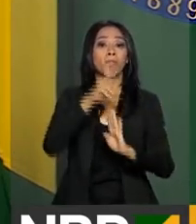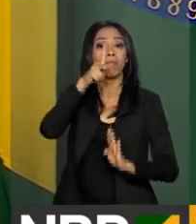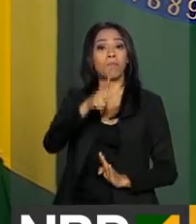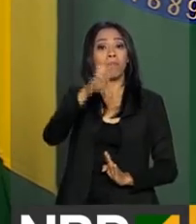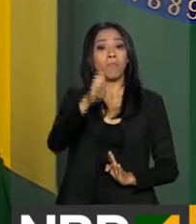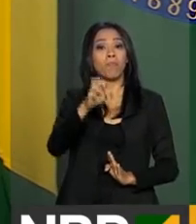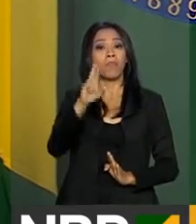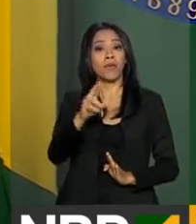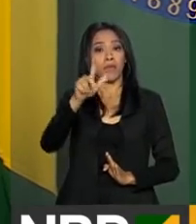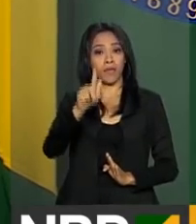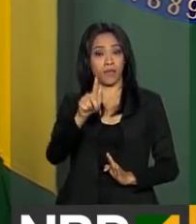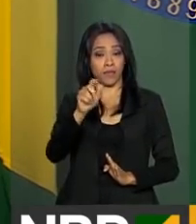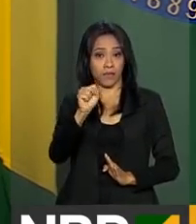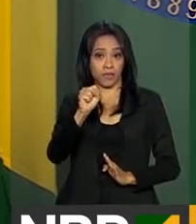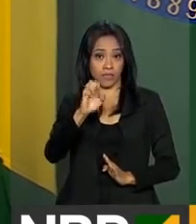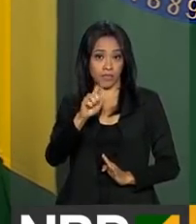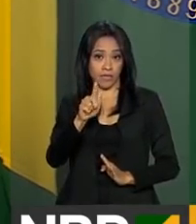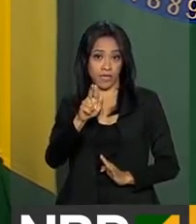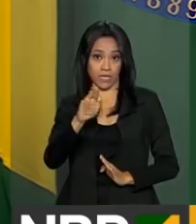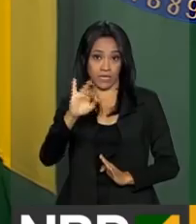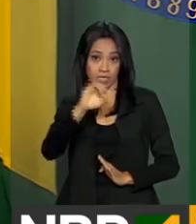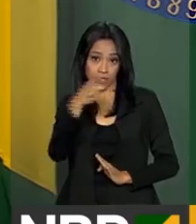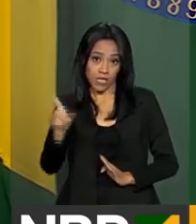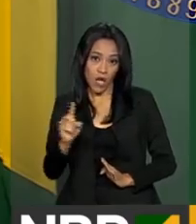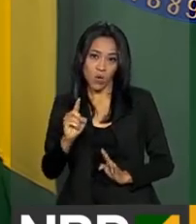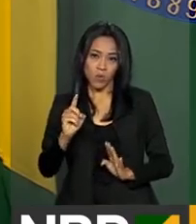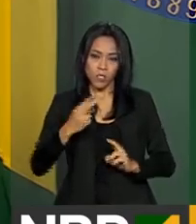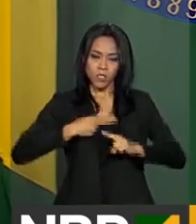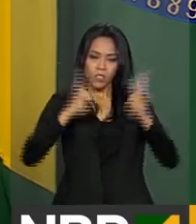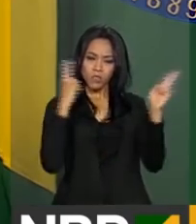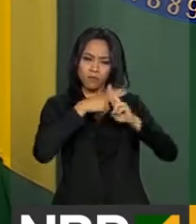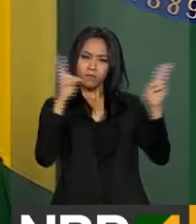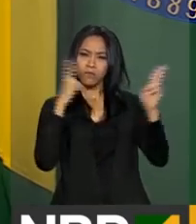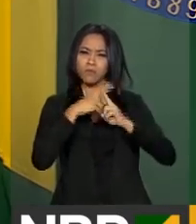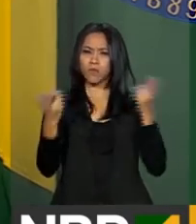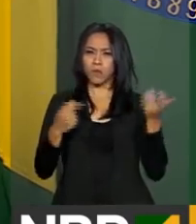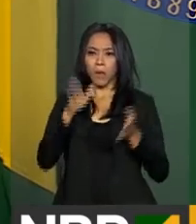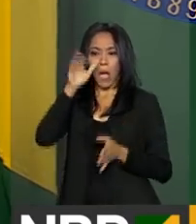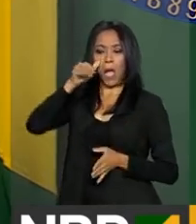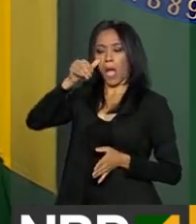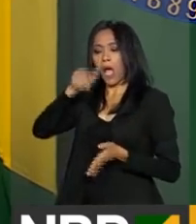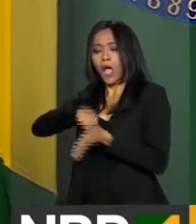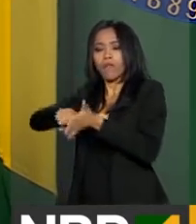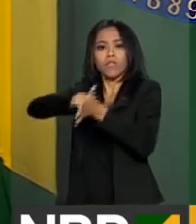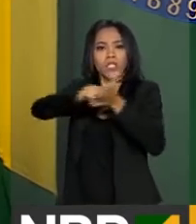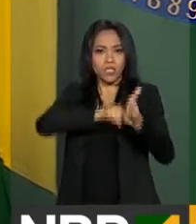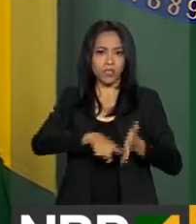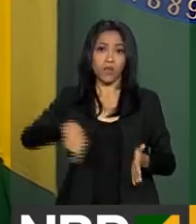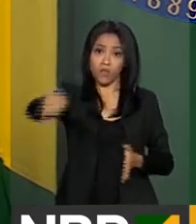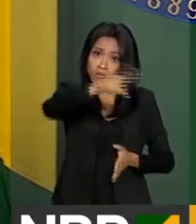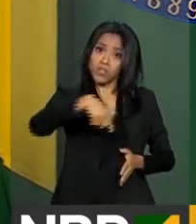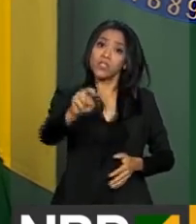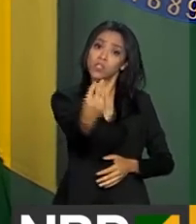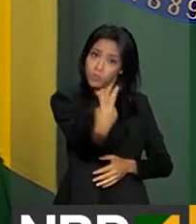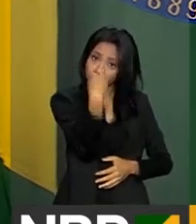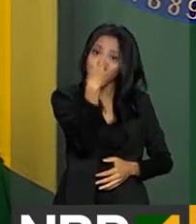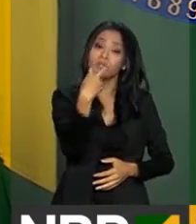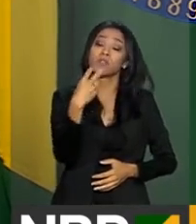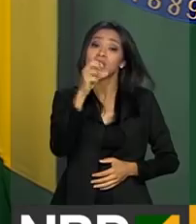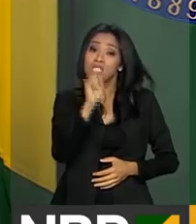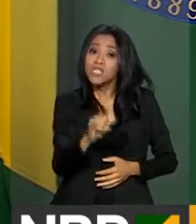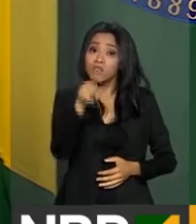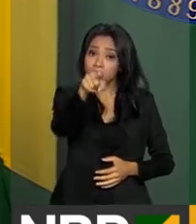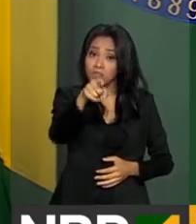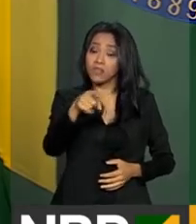criminosa disfarçada de investigação vejo vocês no evento se vocês fossem